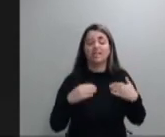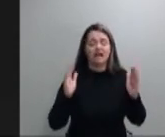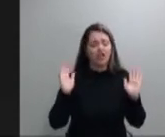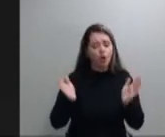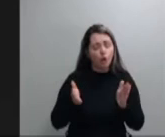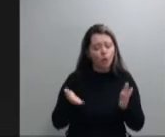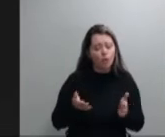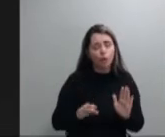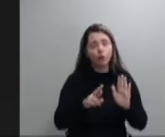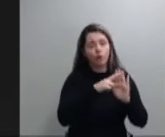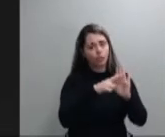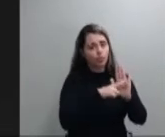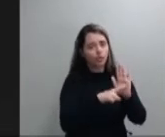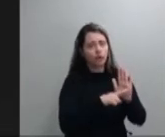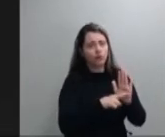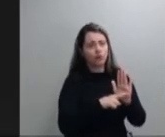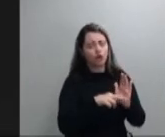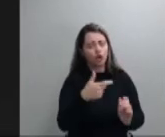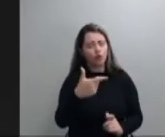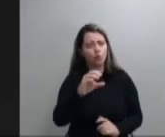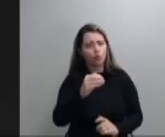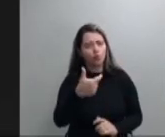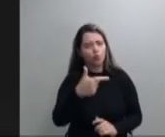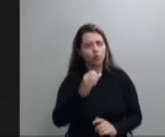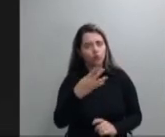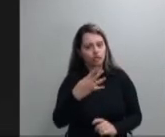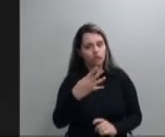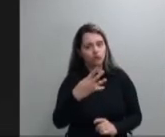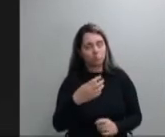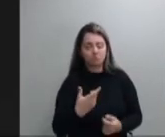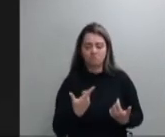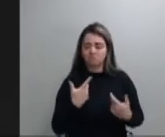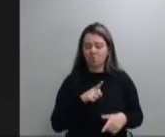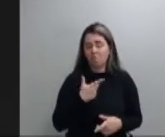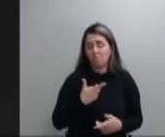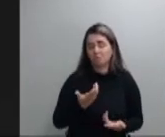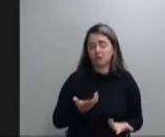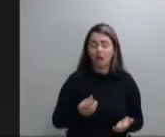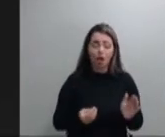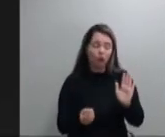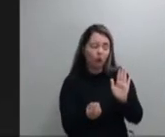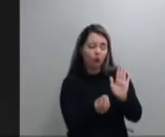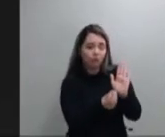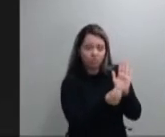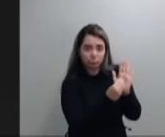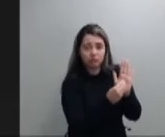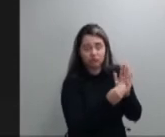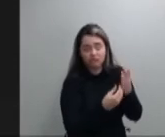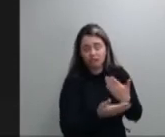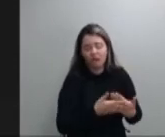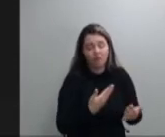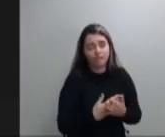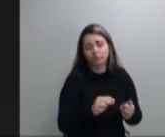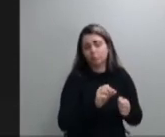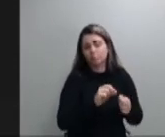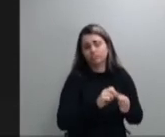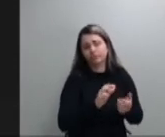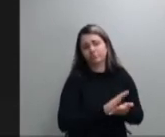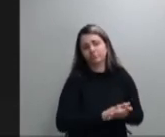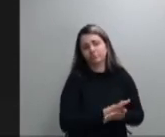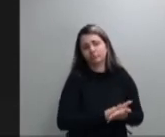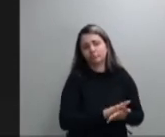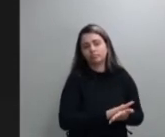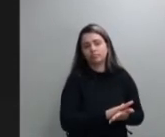partir de 2014 mas no caso não há especificamente o que se fazer no que diz respeito aos editais que já